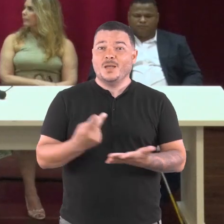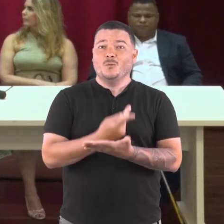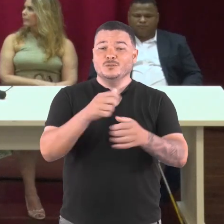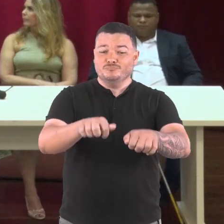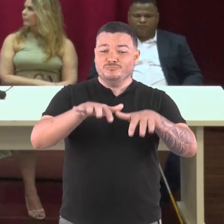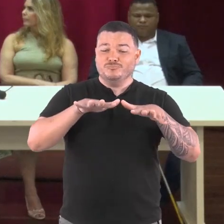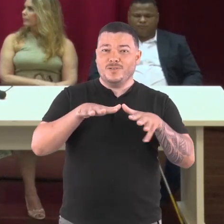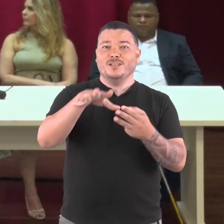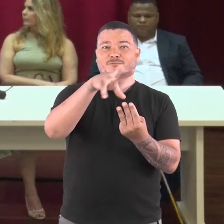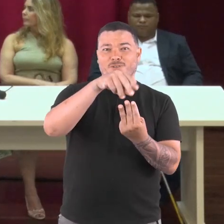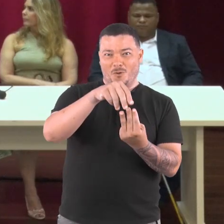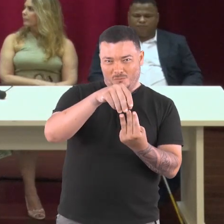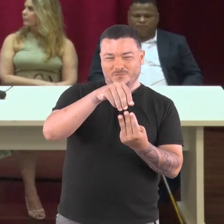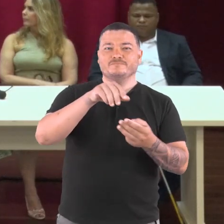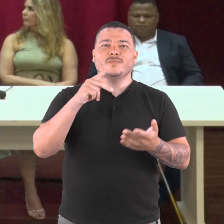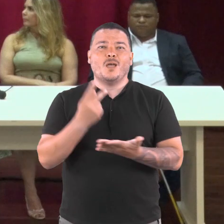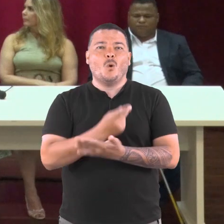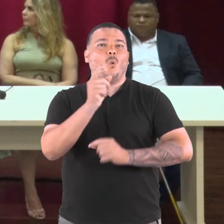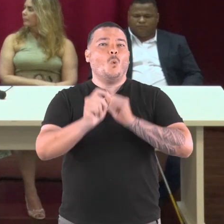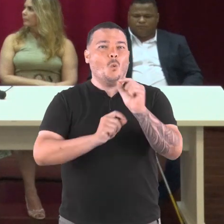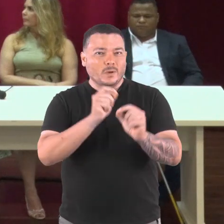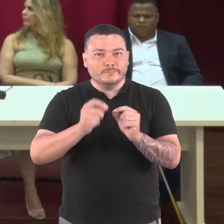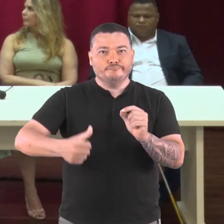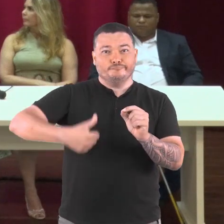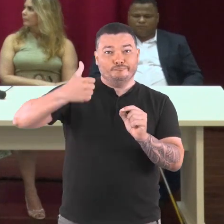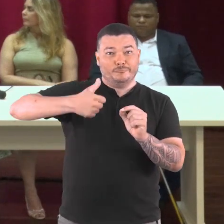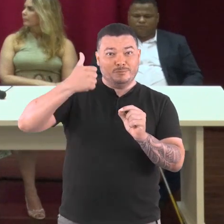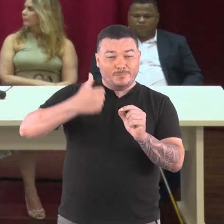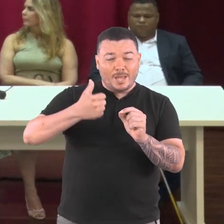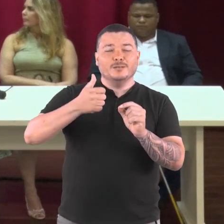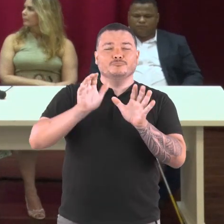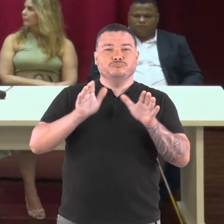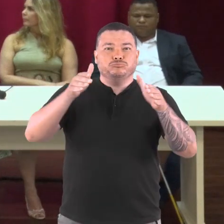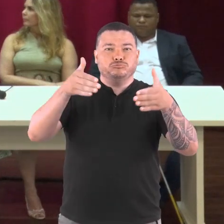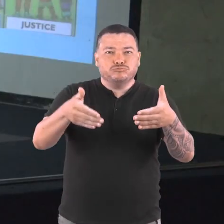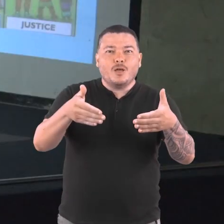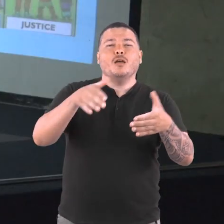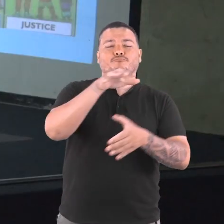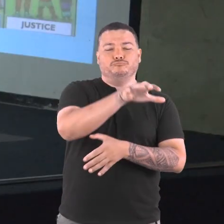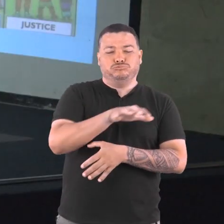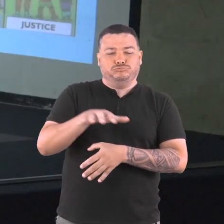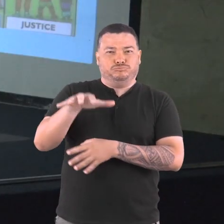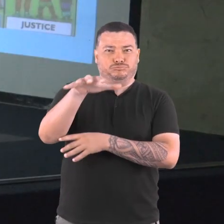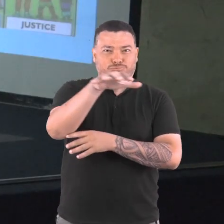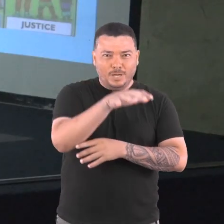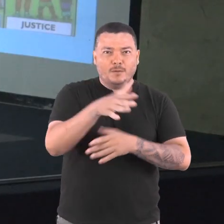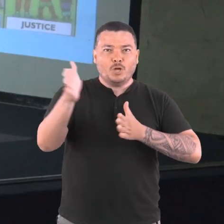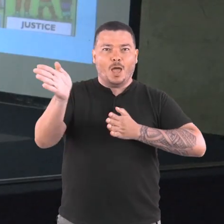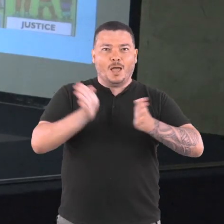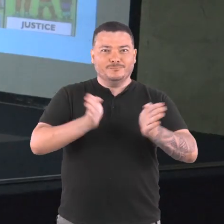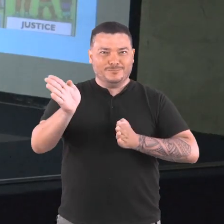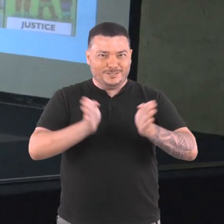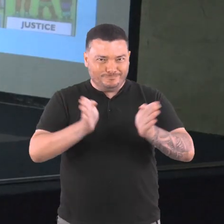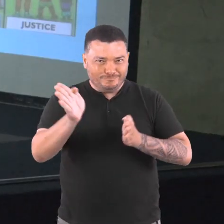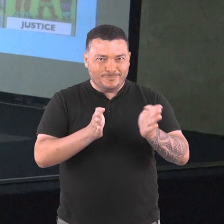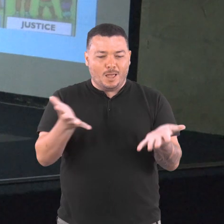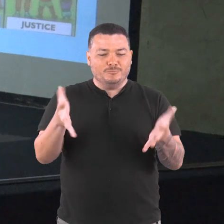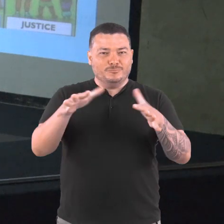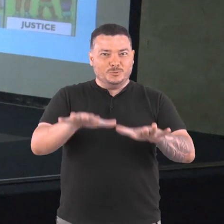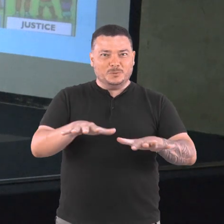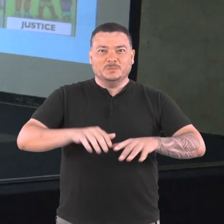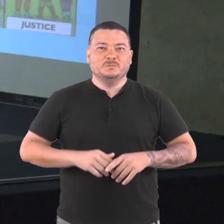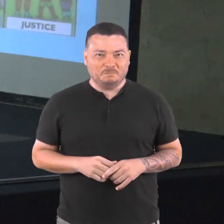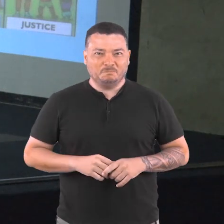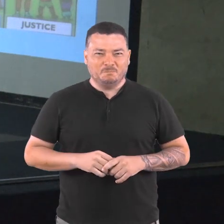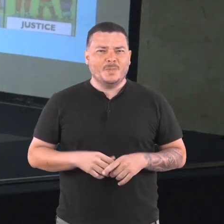Foi no auditório da reitoria que aconteceu a primeira edição do Fórum Itinerante de Acessibilidade